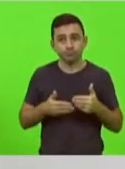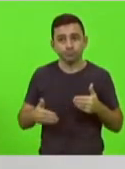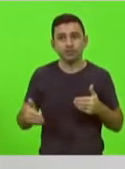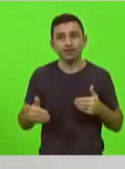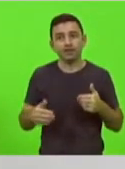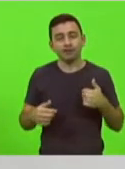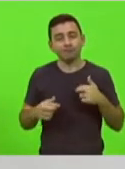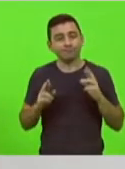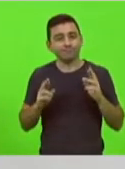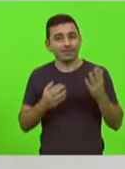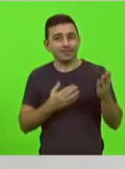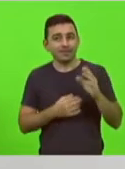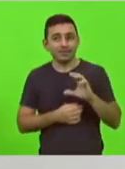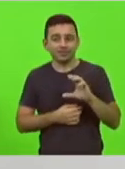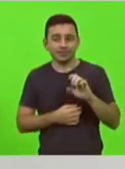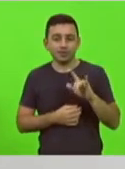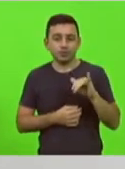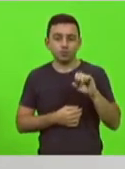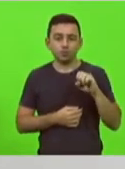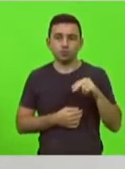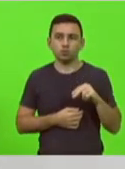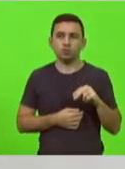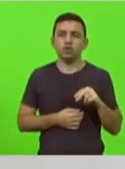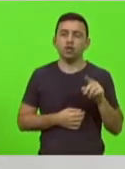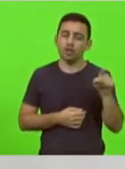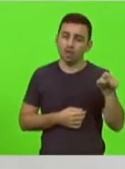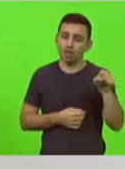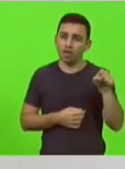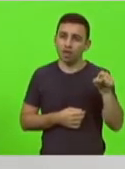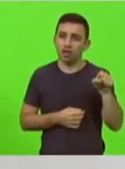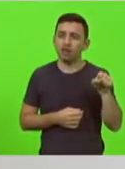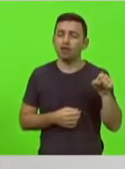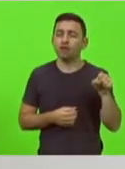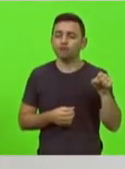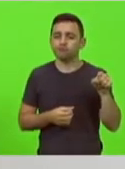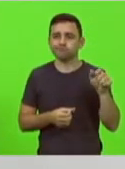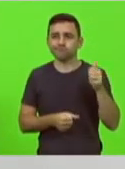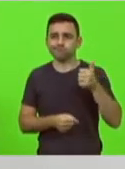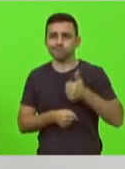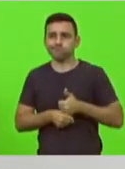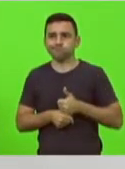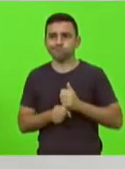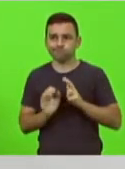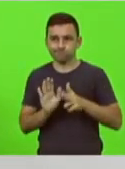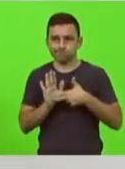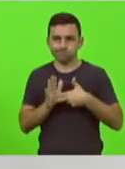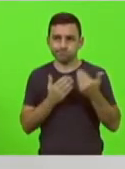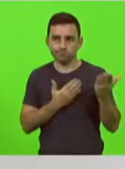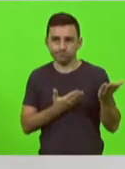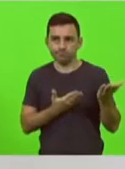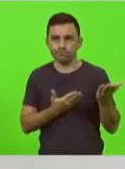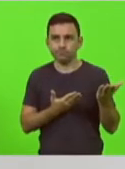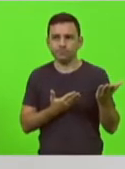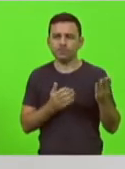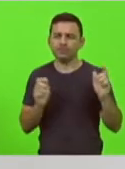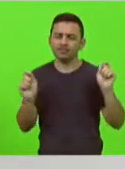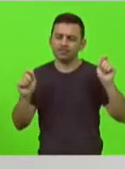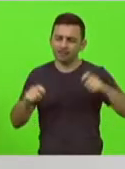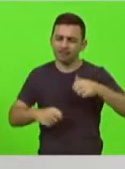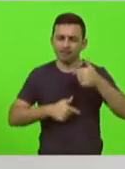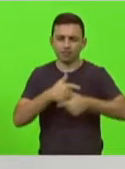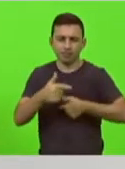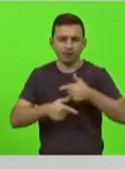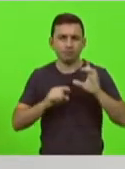ao Celso Zuc, né, que vai assumir neste momento, que ele possa fazer um grande